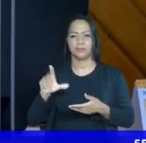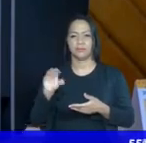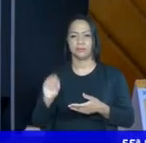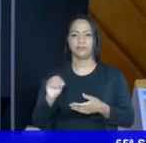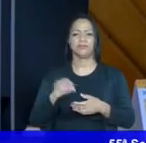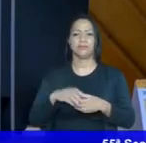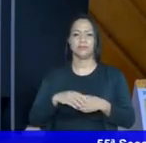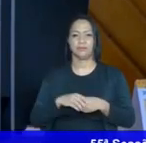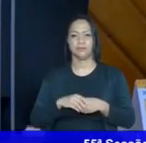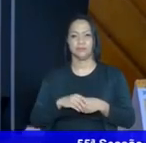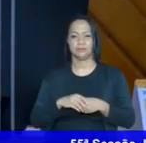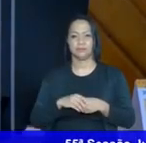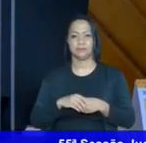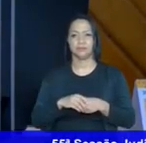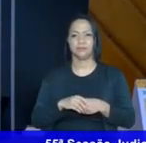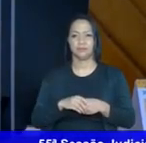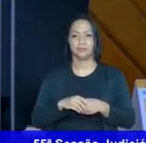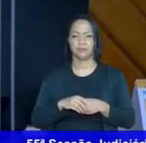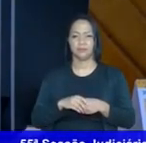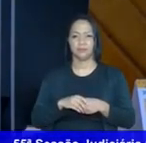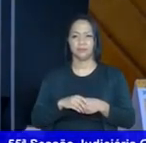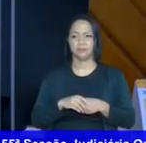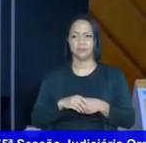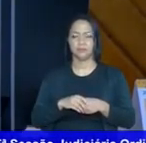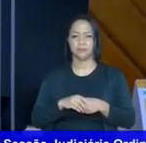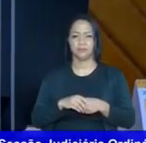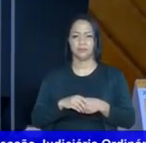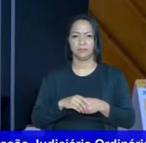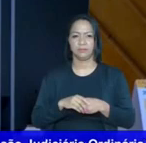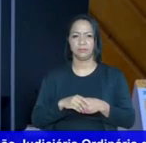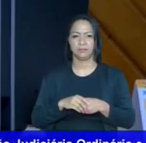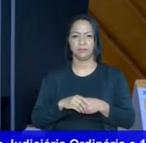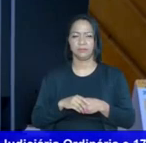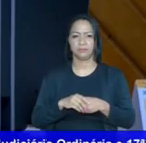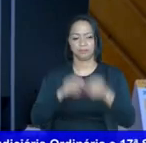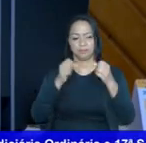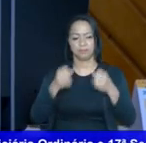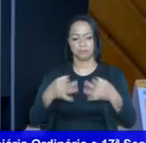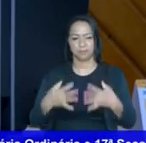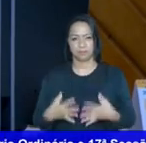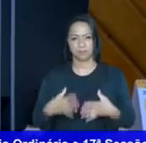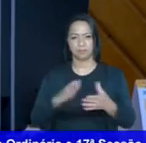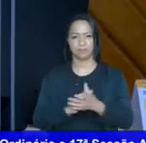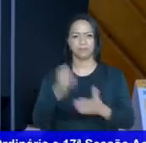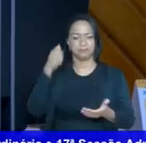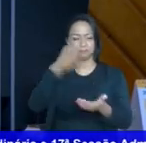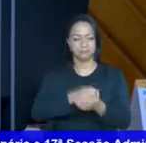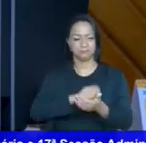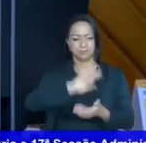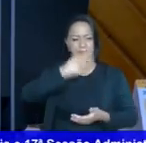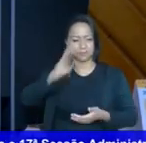plenário. Ele usa camisa branca, gravata preta, e toga preta. registrou gastos no valor de R$